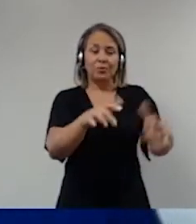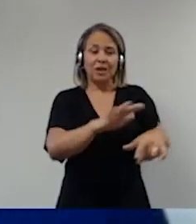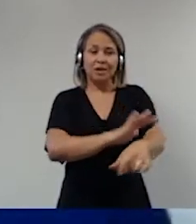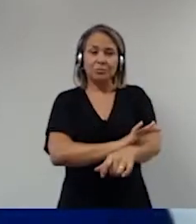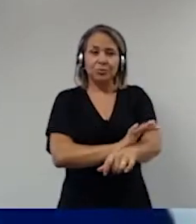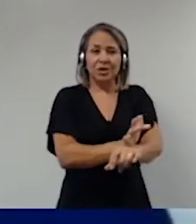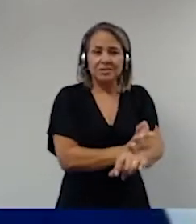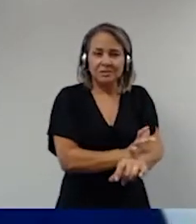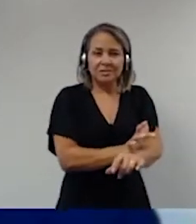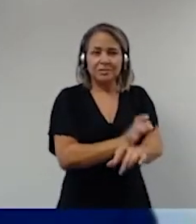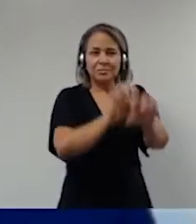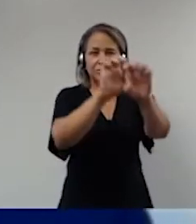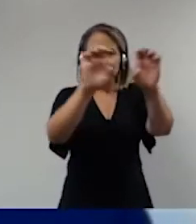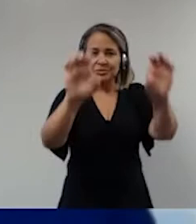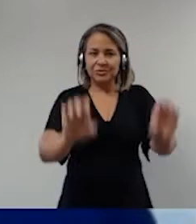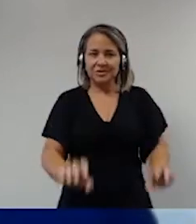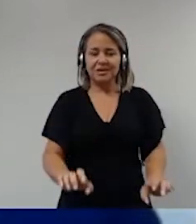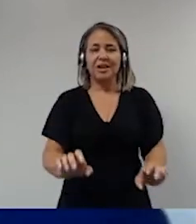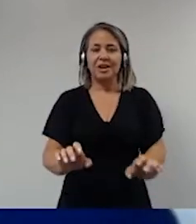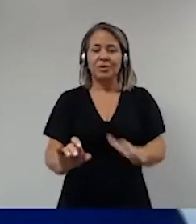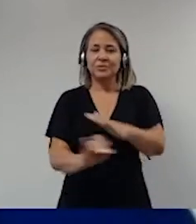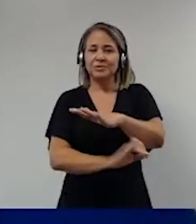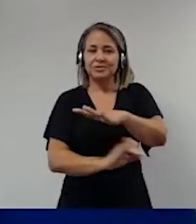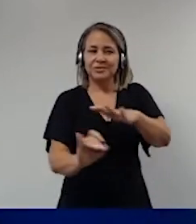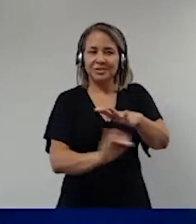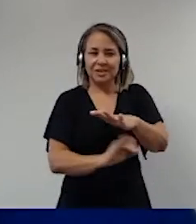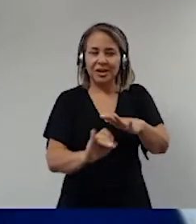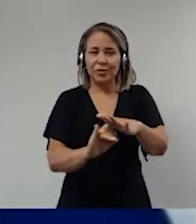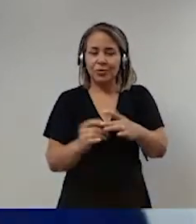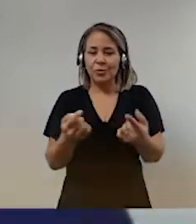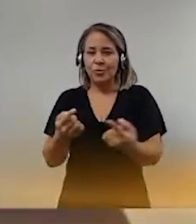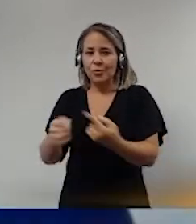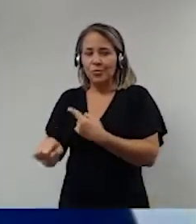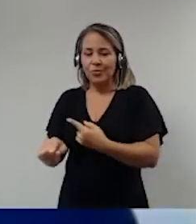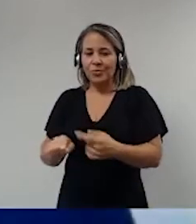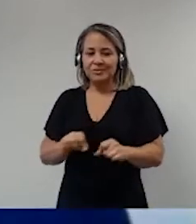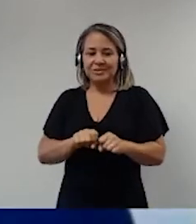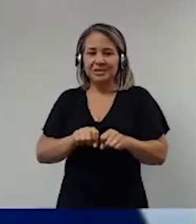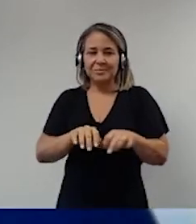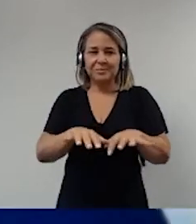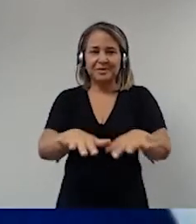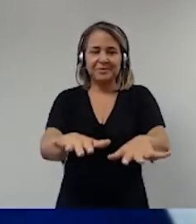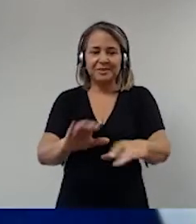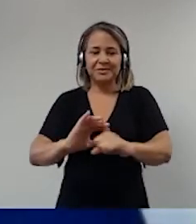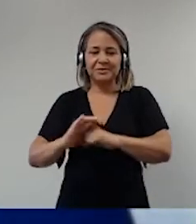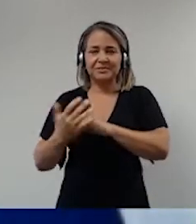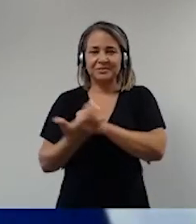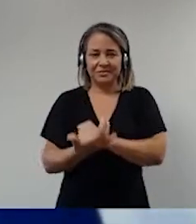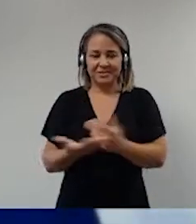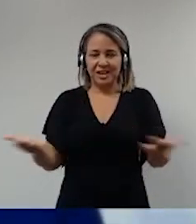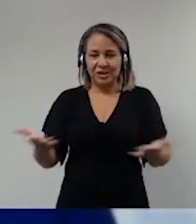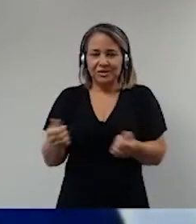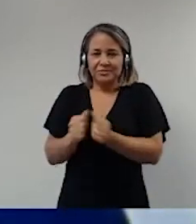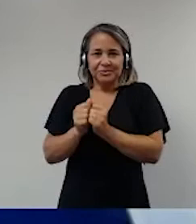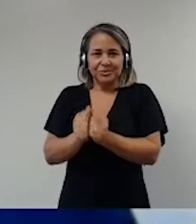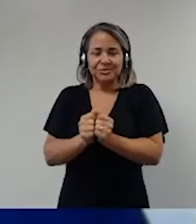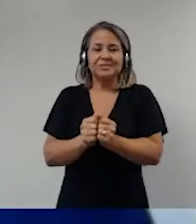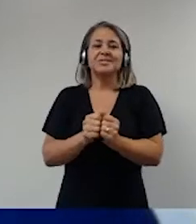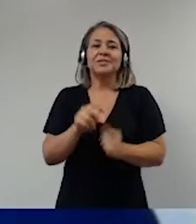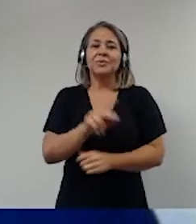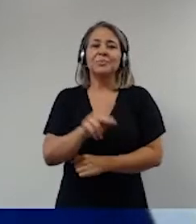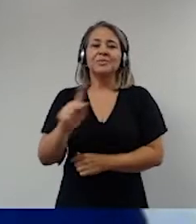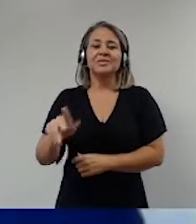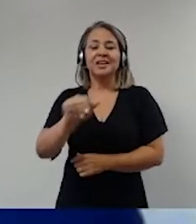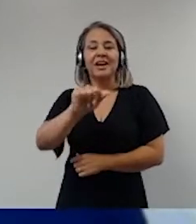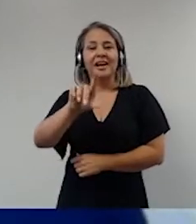racismo estrutural no combate à pandemia do novo coronavírus. E eu tenho a alegria hoje de dividir essa mesa com o professor Adilson